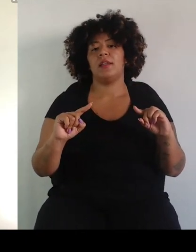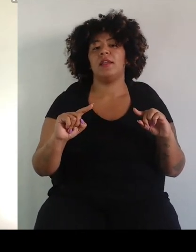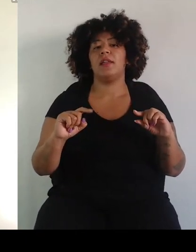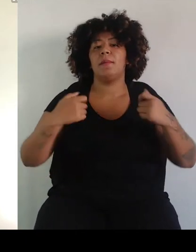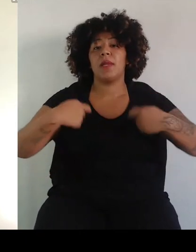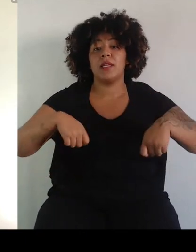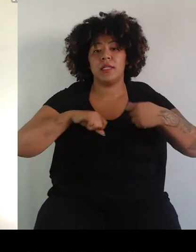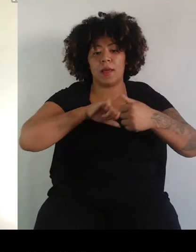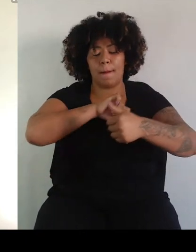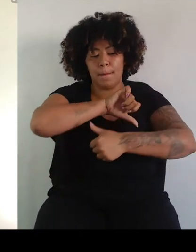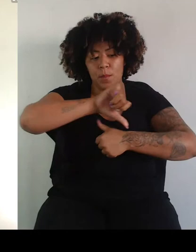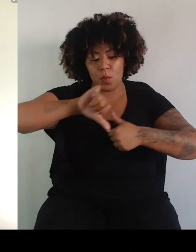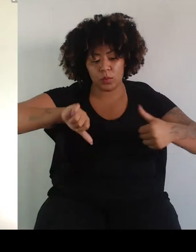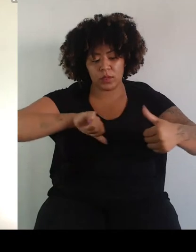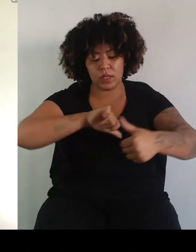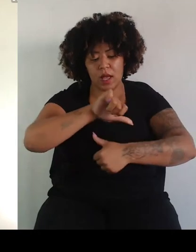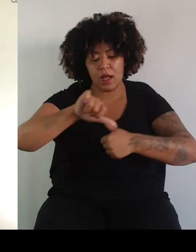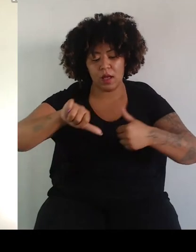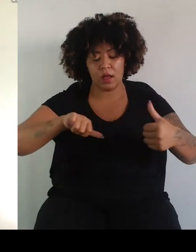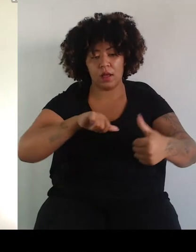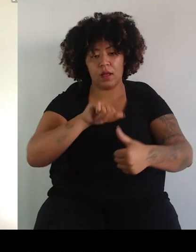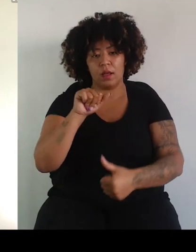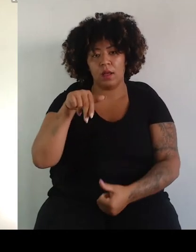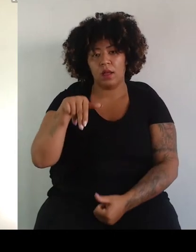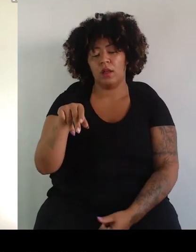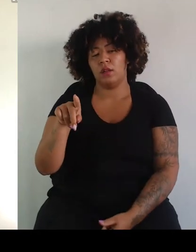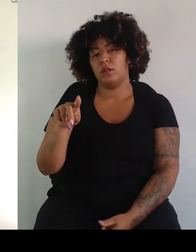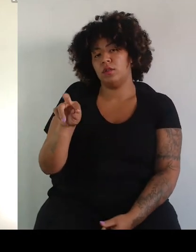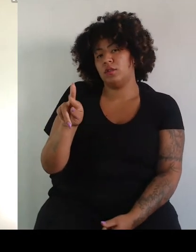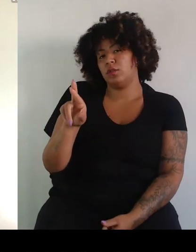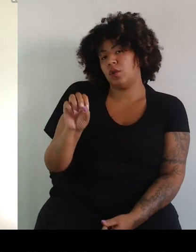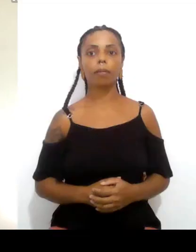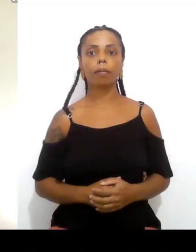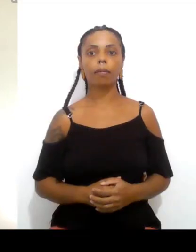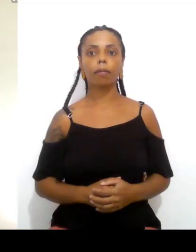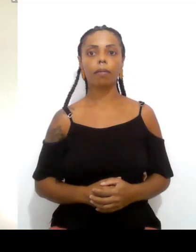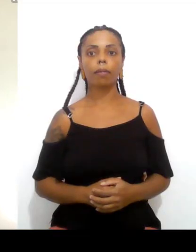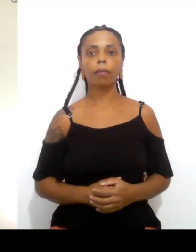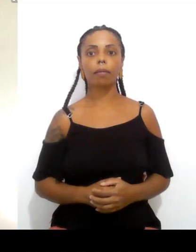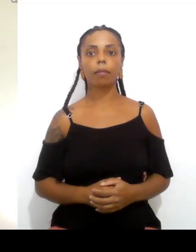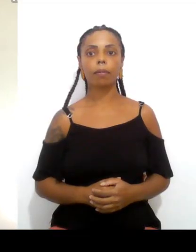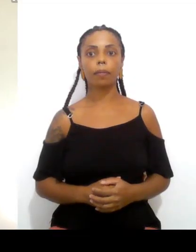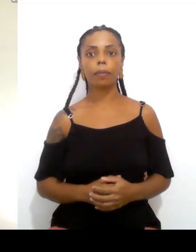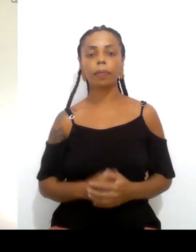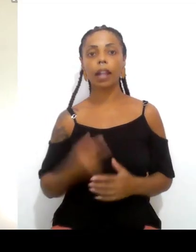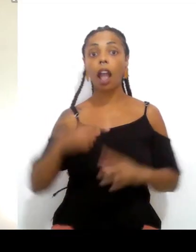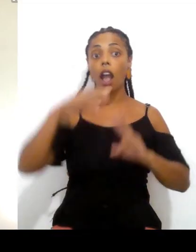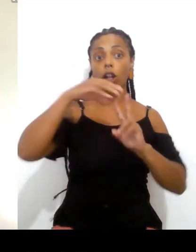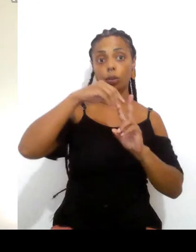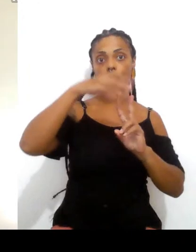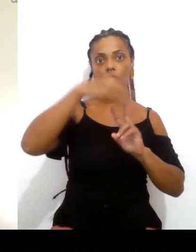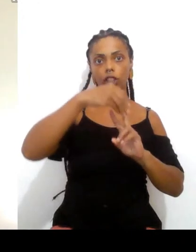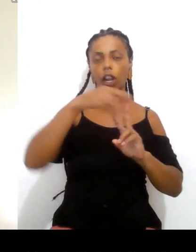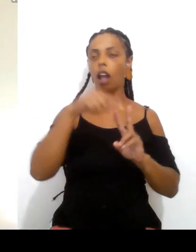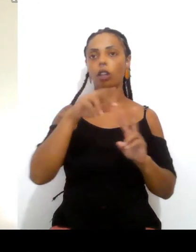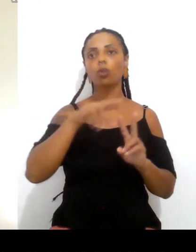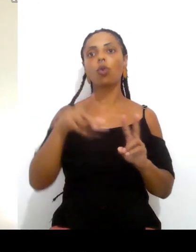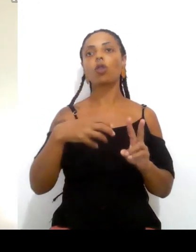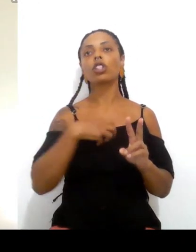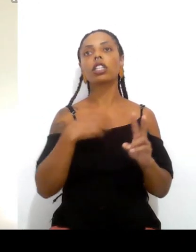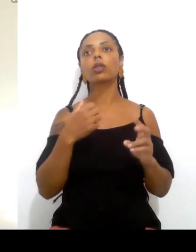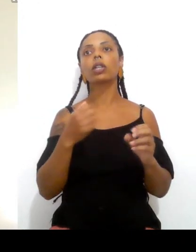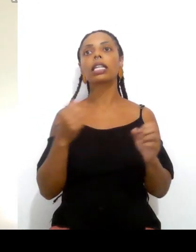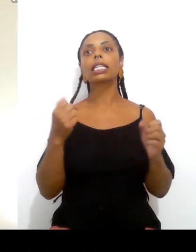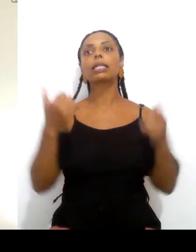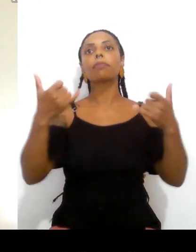antropofagia antropofagia não é uma explicação absoluta para arte brasileira mas antropofagia